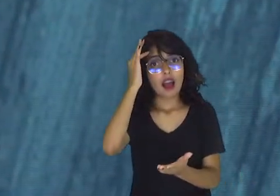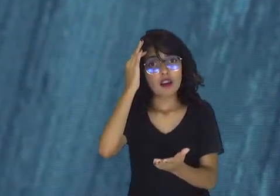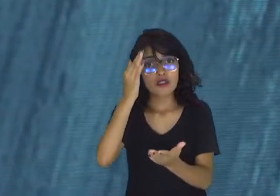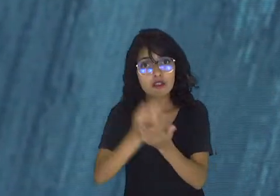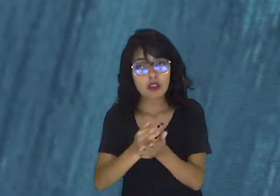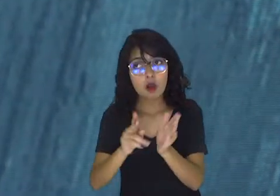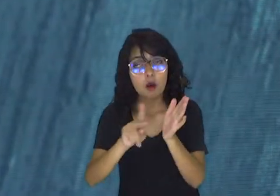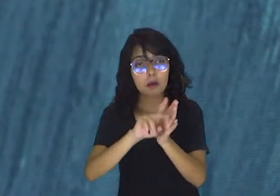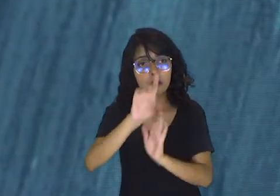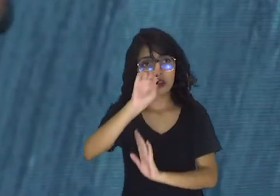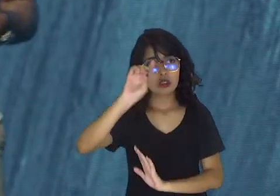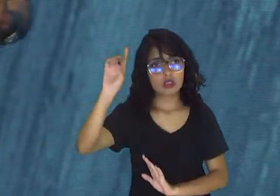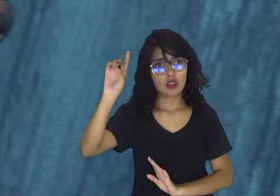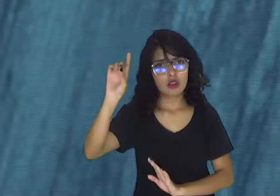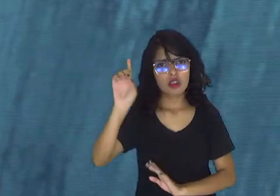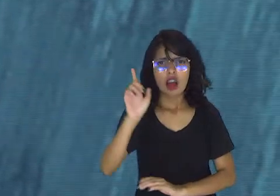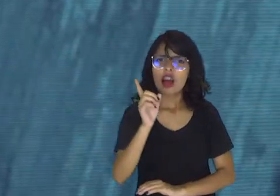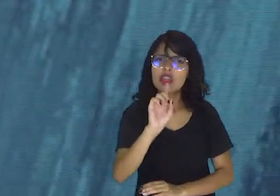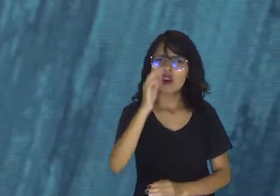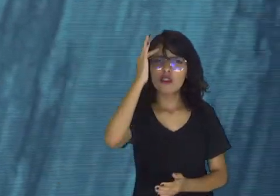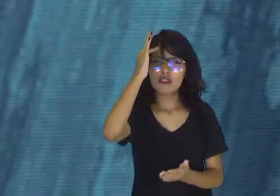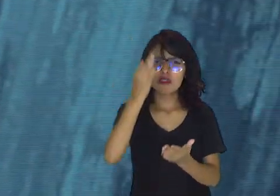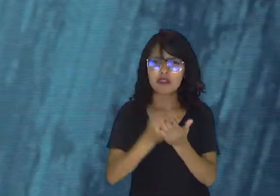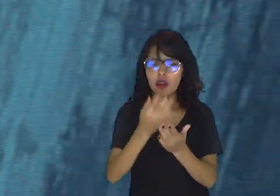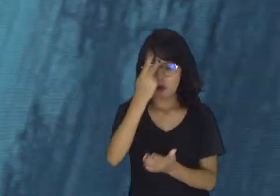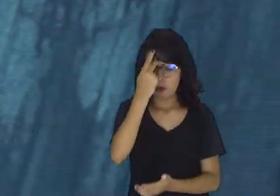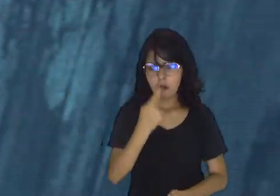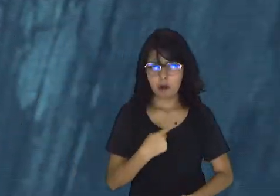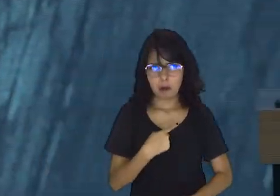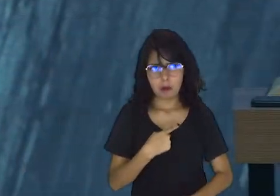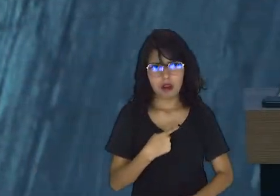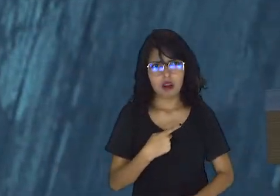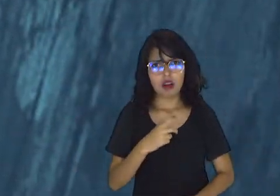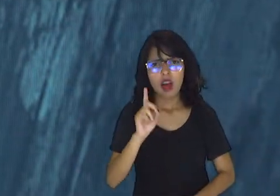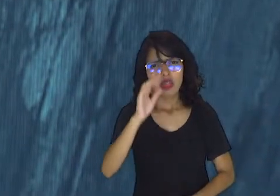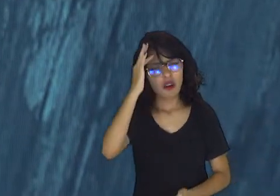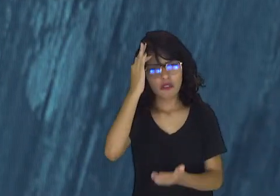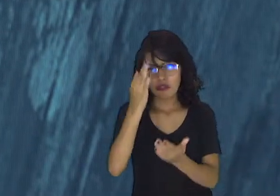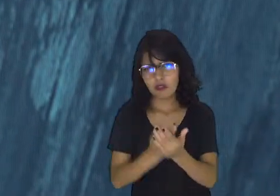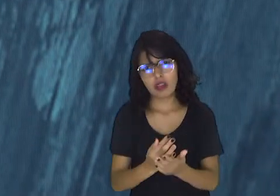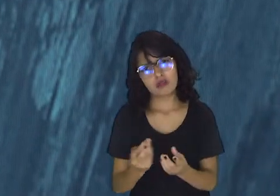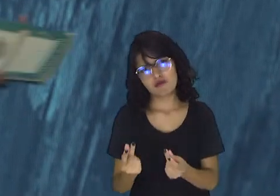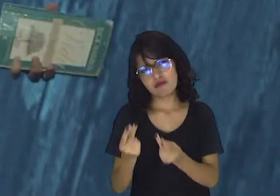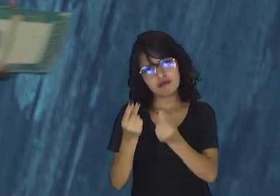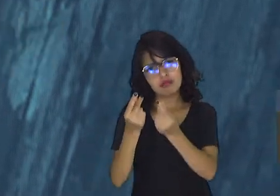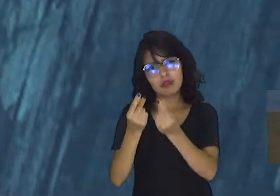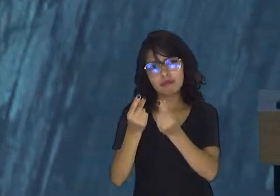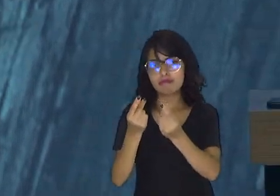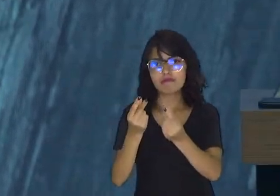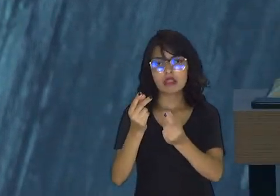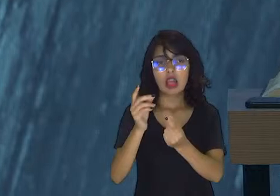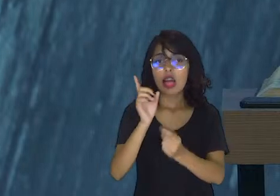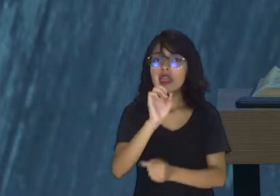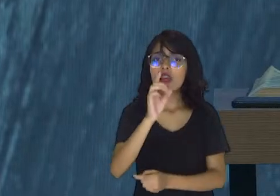Deus. Não fé em si mesma. Não fé no dinheiro. Não fé